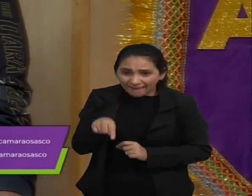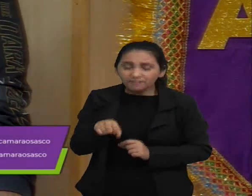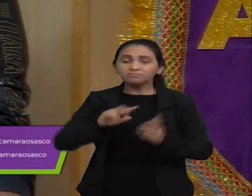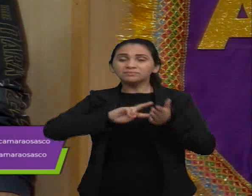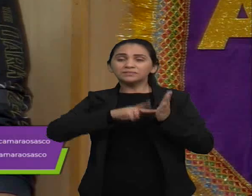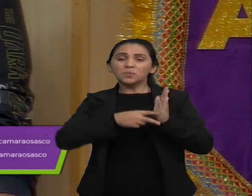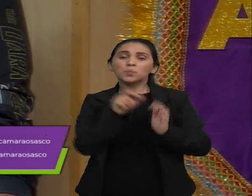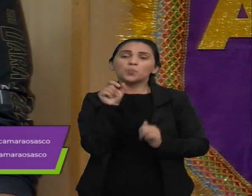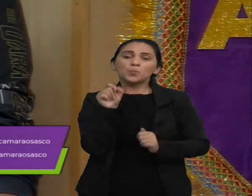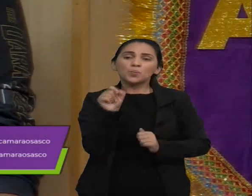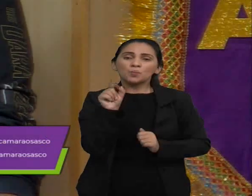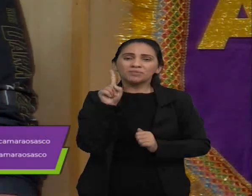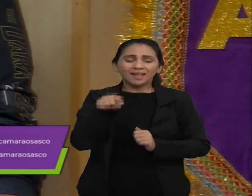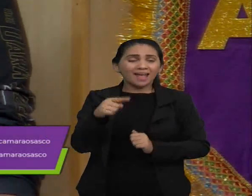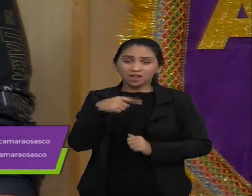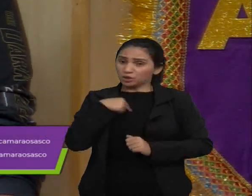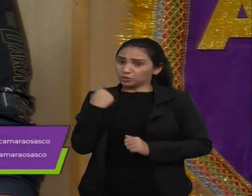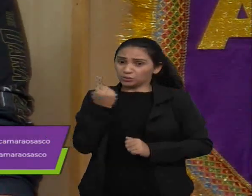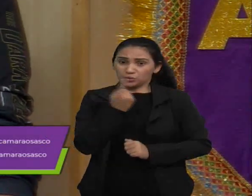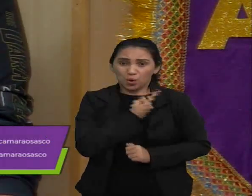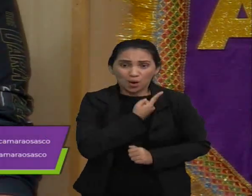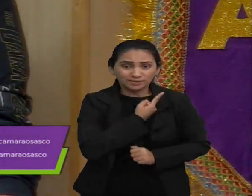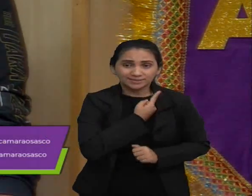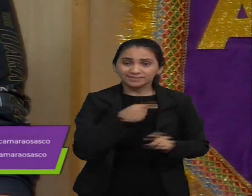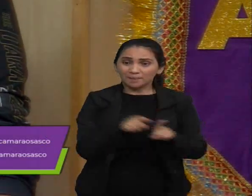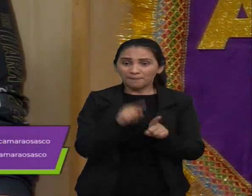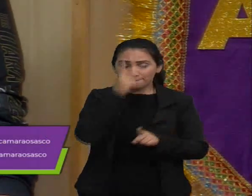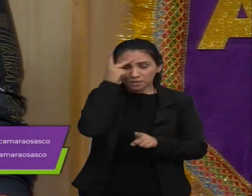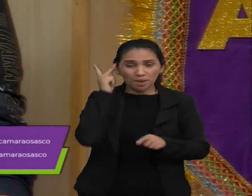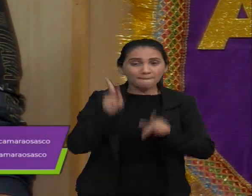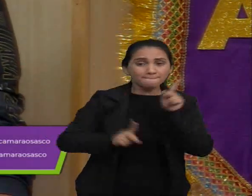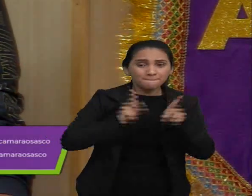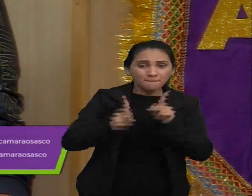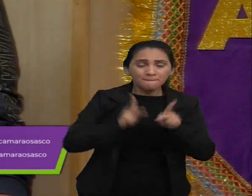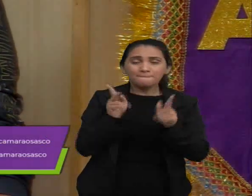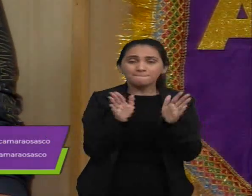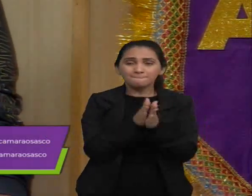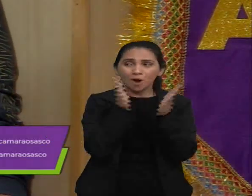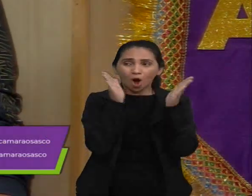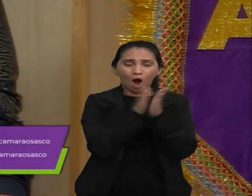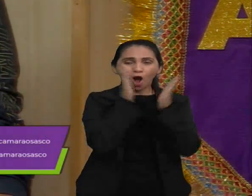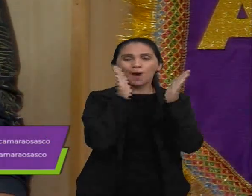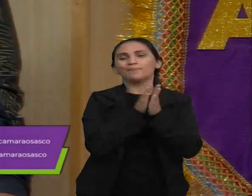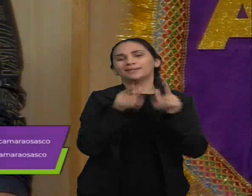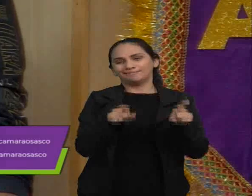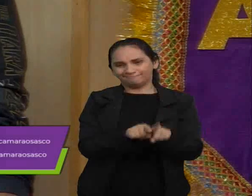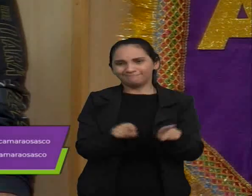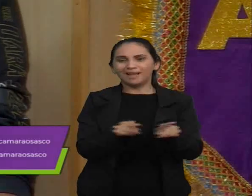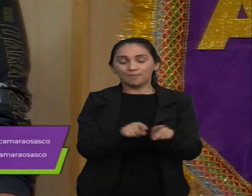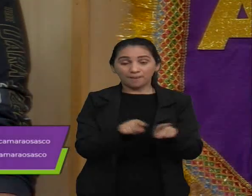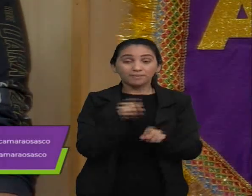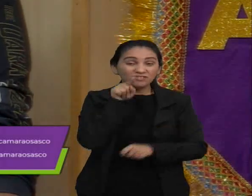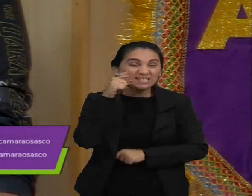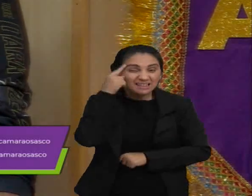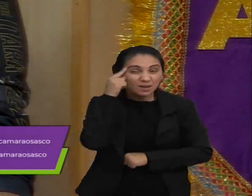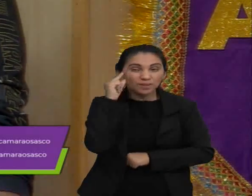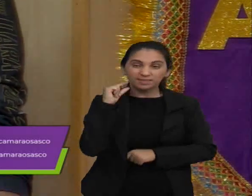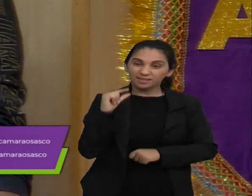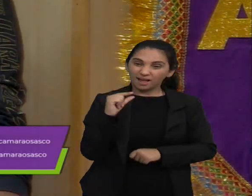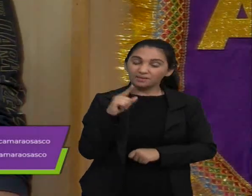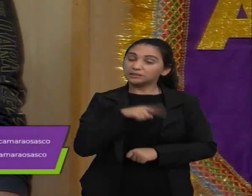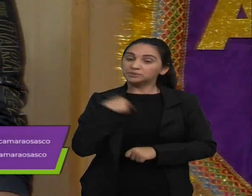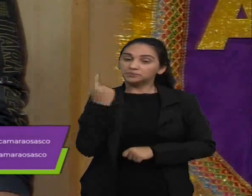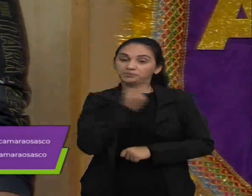sobre isso, afeta principalmente as pessoas mais pobres, os municípios mais pobres. Para vocês terem uma ideia, nós